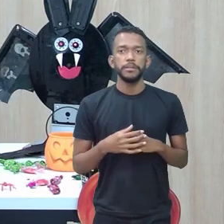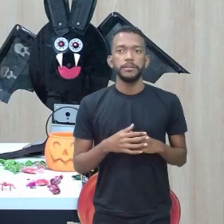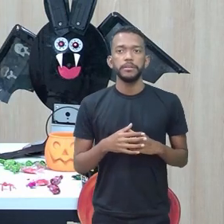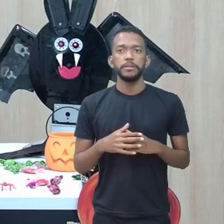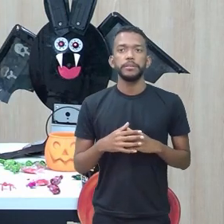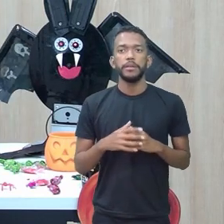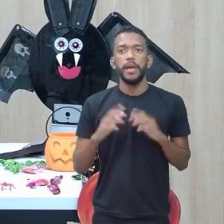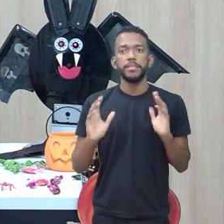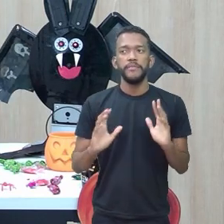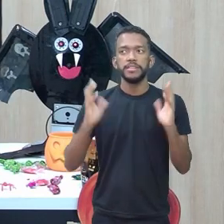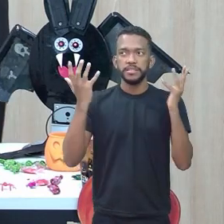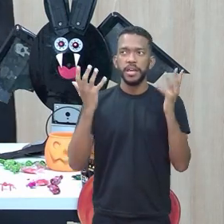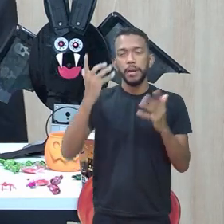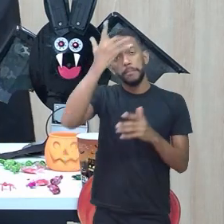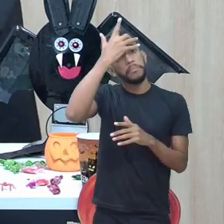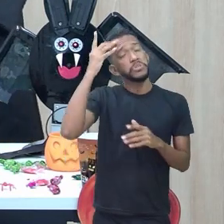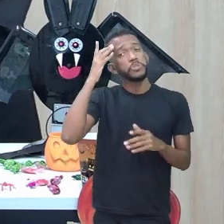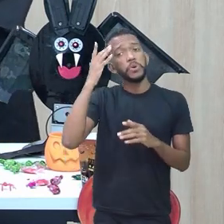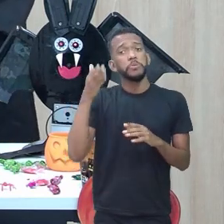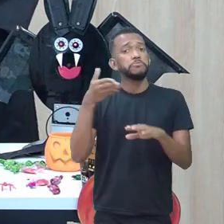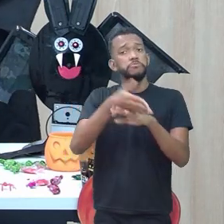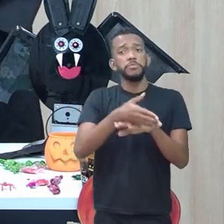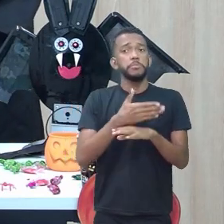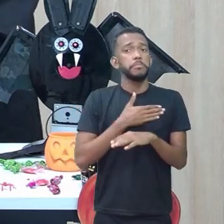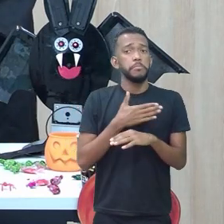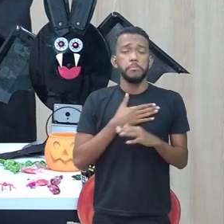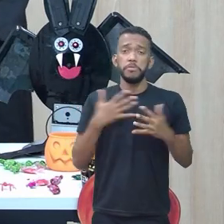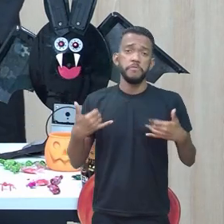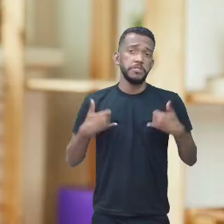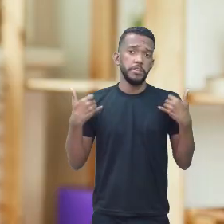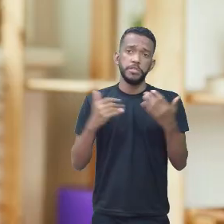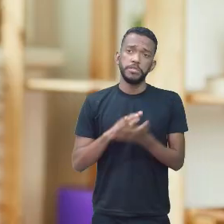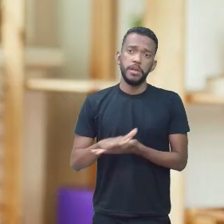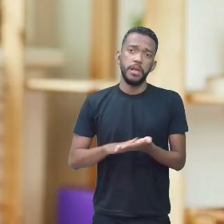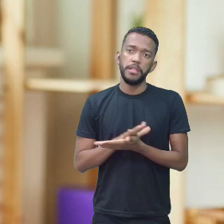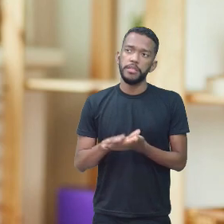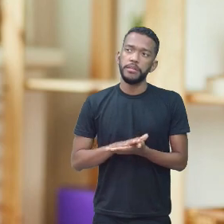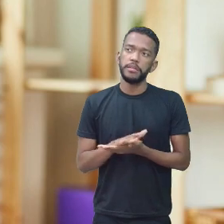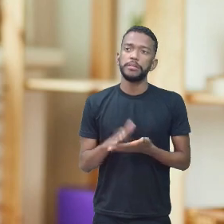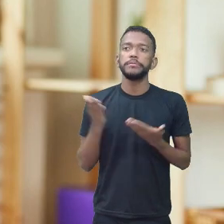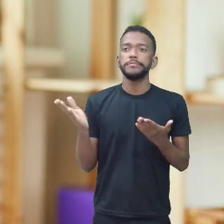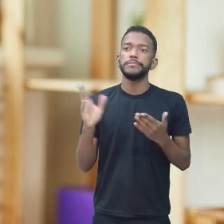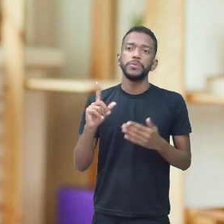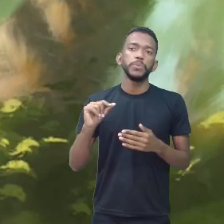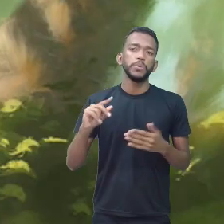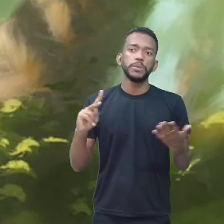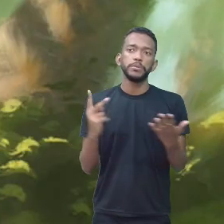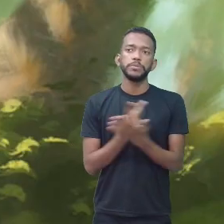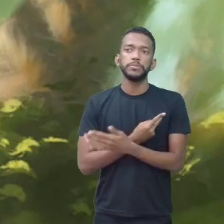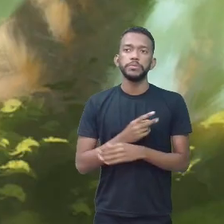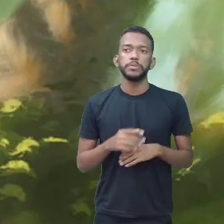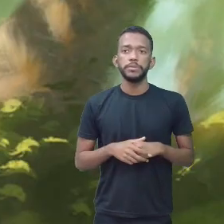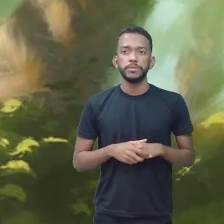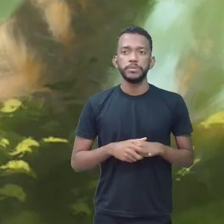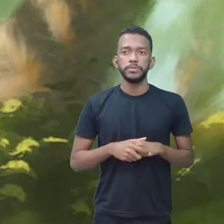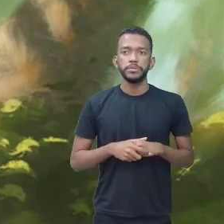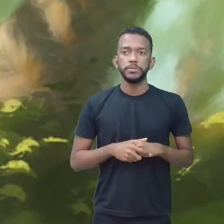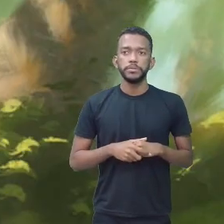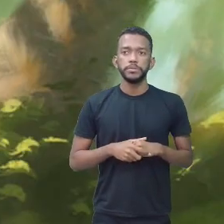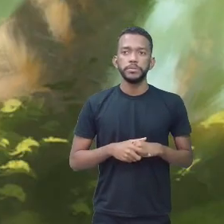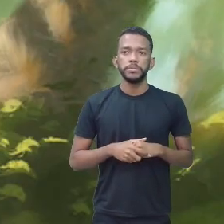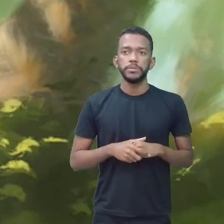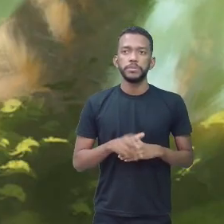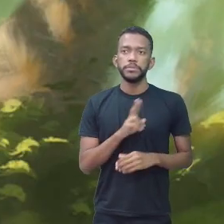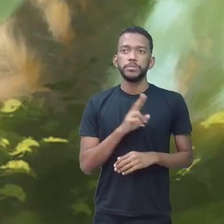faz aniversário e ninguém chega para o seu aniversário. Certo? Isso é o que acontece com quem? Com o